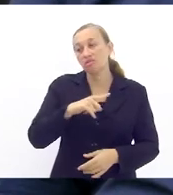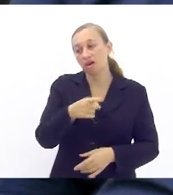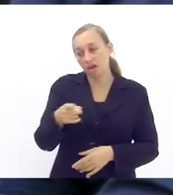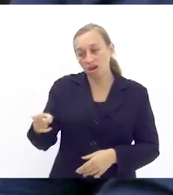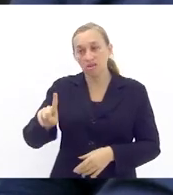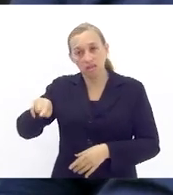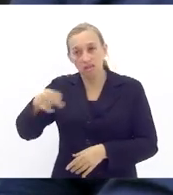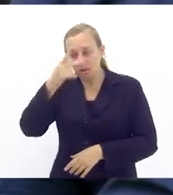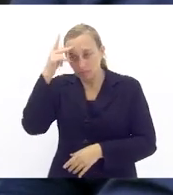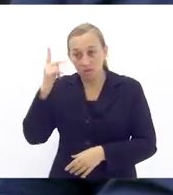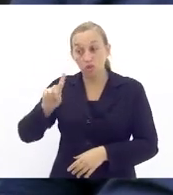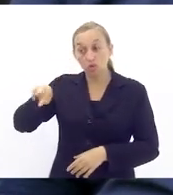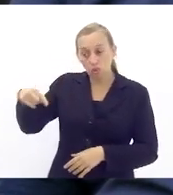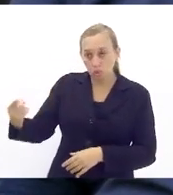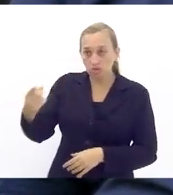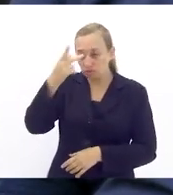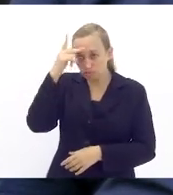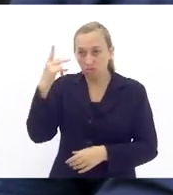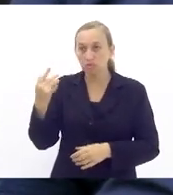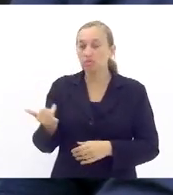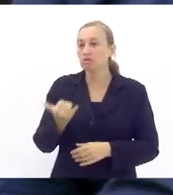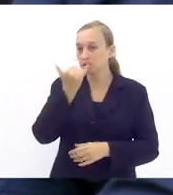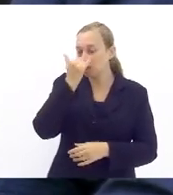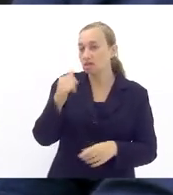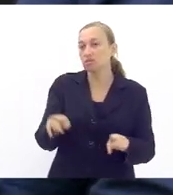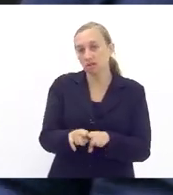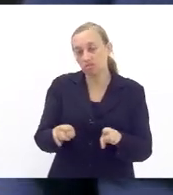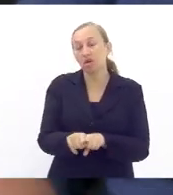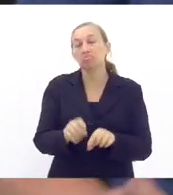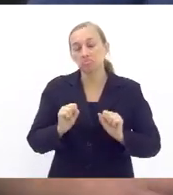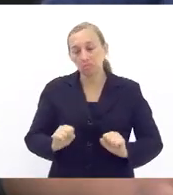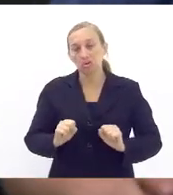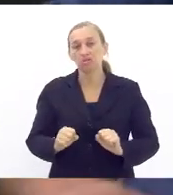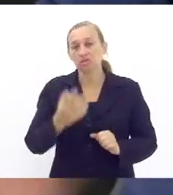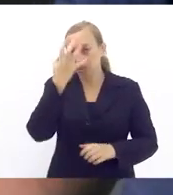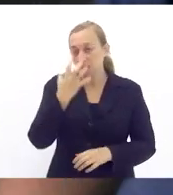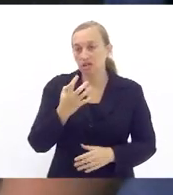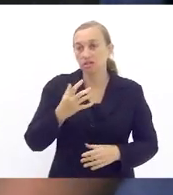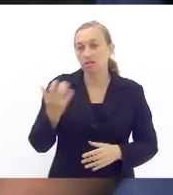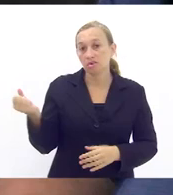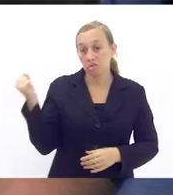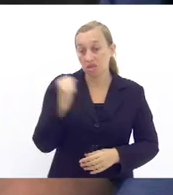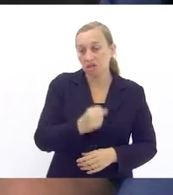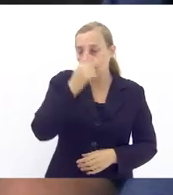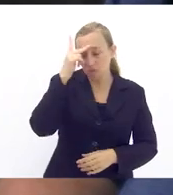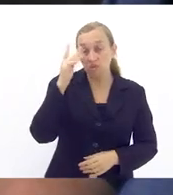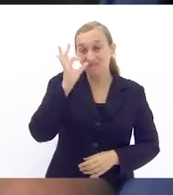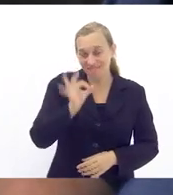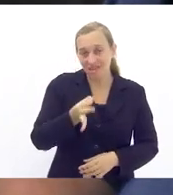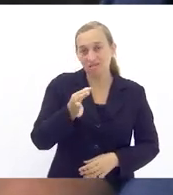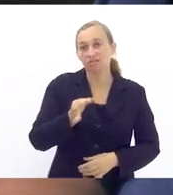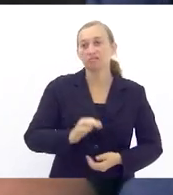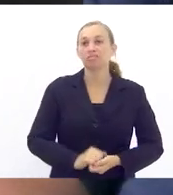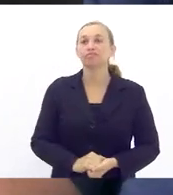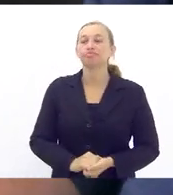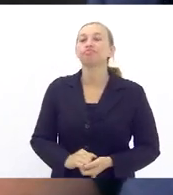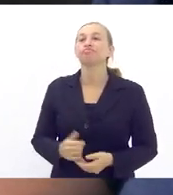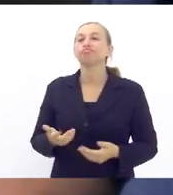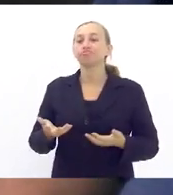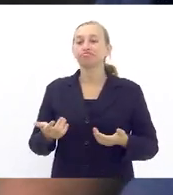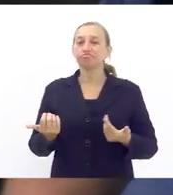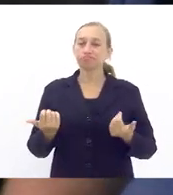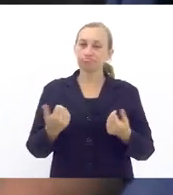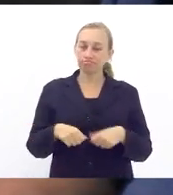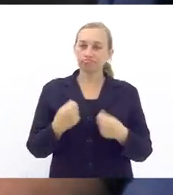pessoas e outros transeuntes vão ser afetados podem pode acontecer um acidente muito grave e matar alguém mesmo então é o que a gente precisa